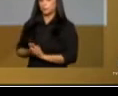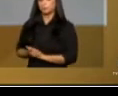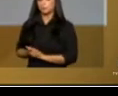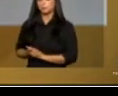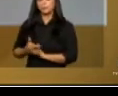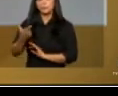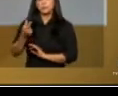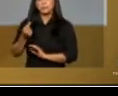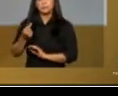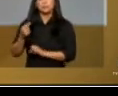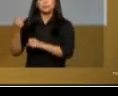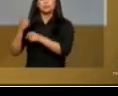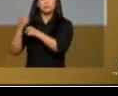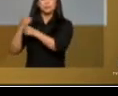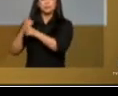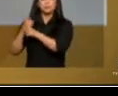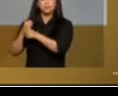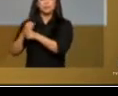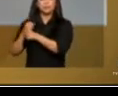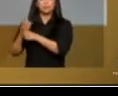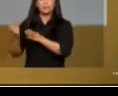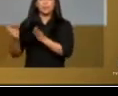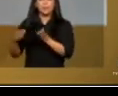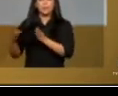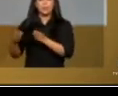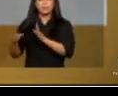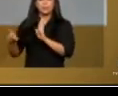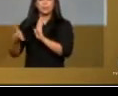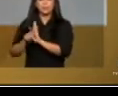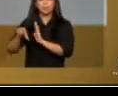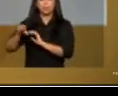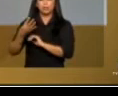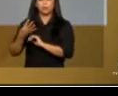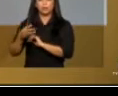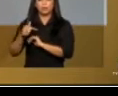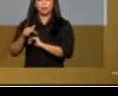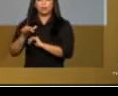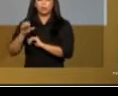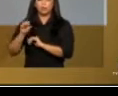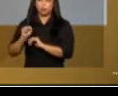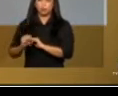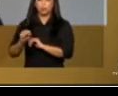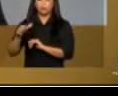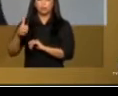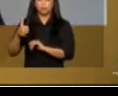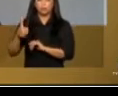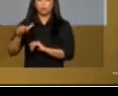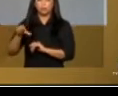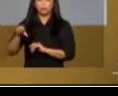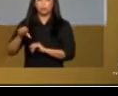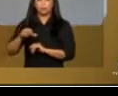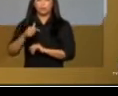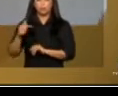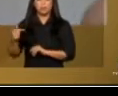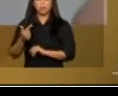Passados 20 anos, desde a flexibilização imposta pela Lei 9478 de 97, nenhum grupo